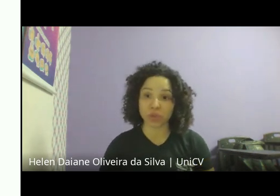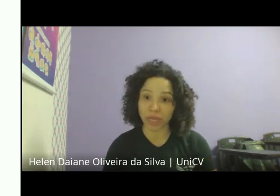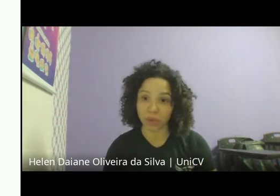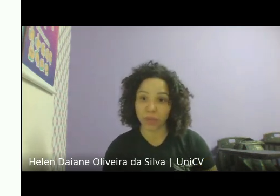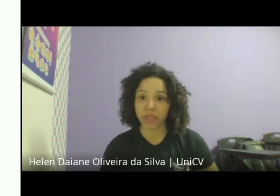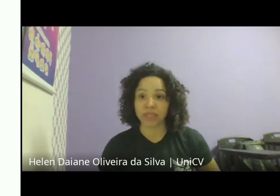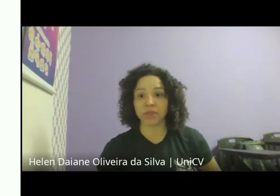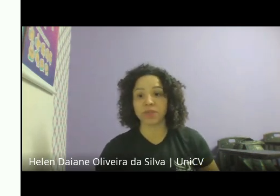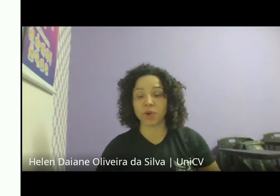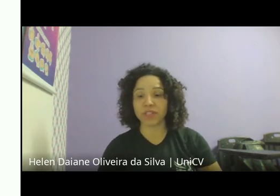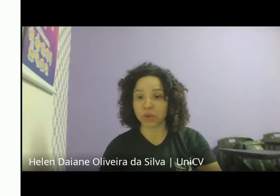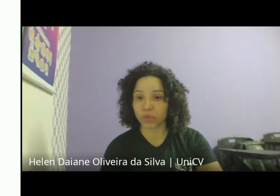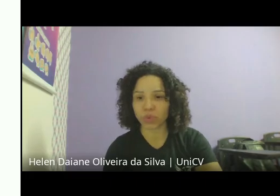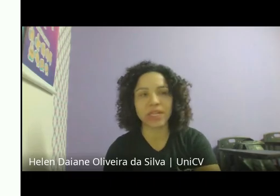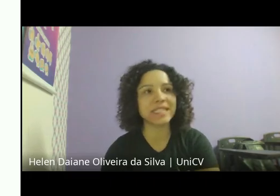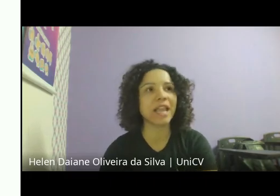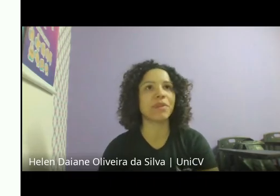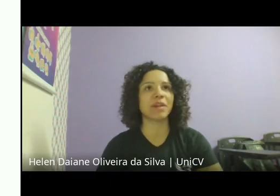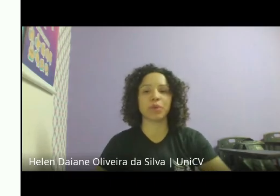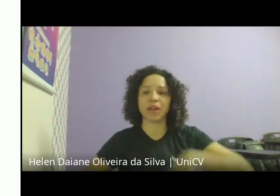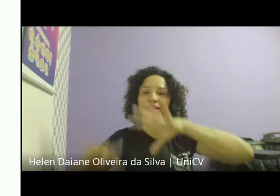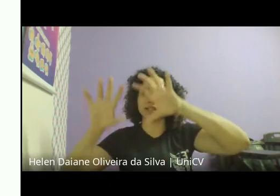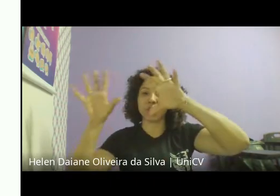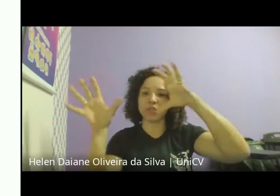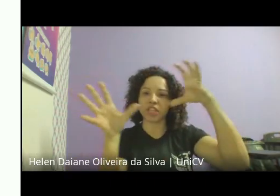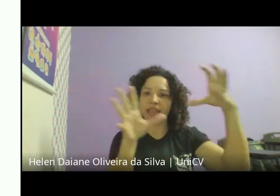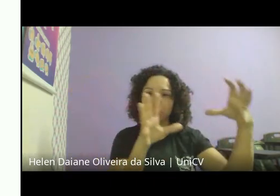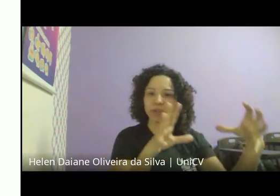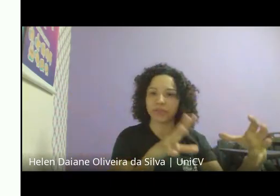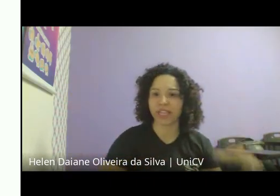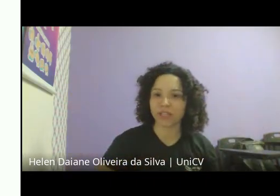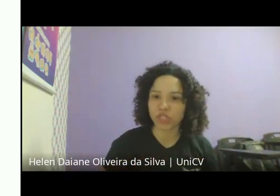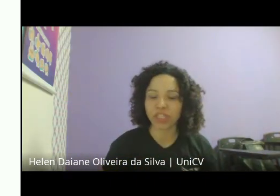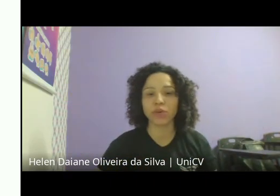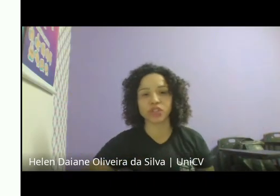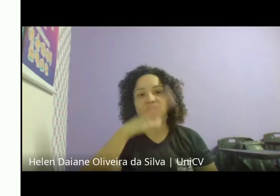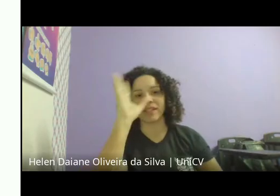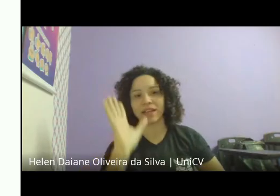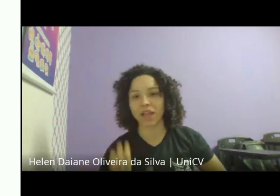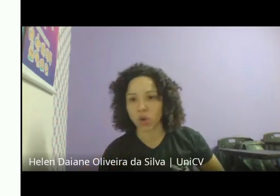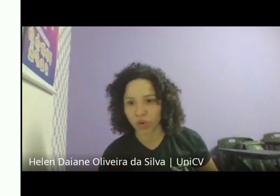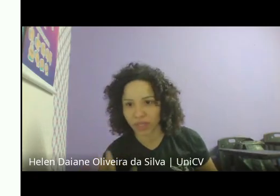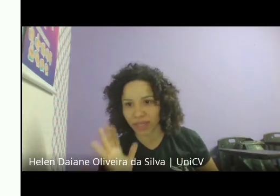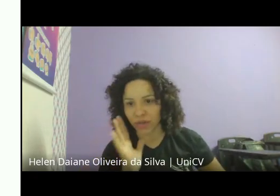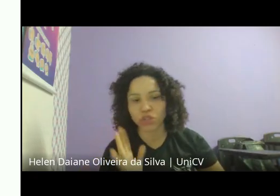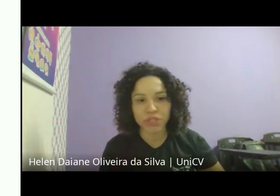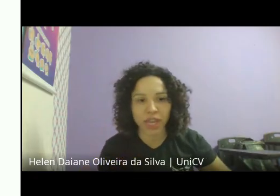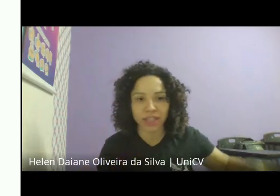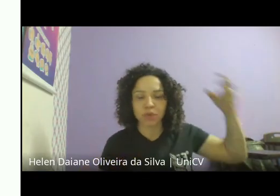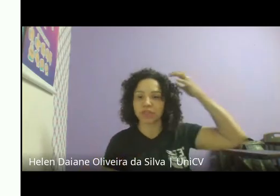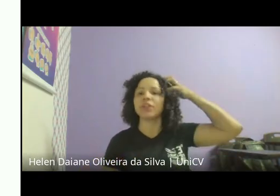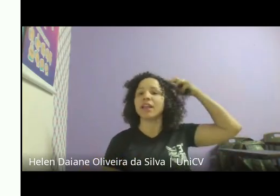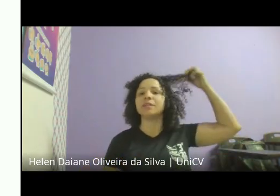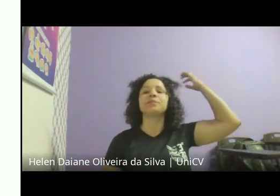é visual. Se você for conversar com o surdo, ele sempre vai procurar trazer o objeto para frente, e hoje a gente vai treinar agora o que é esse negócio de